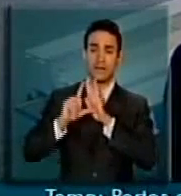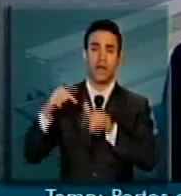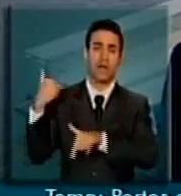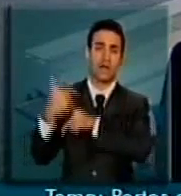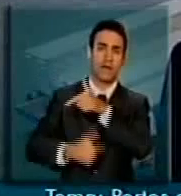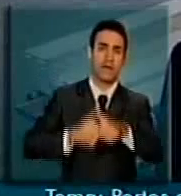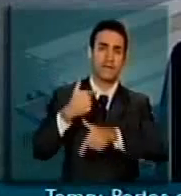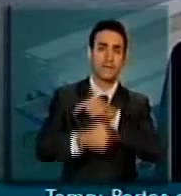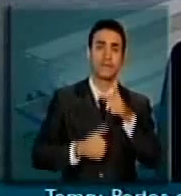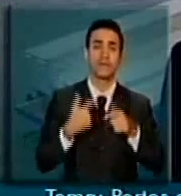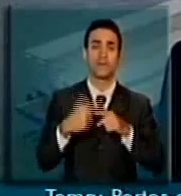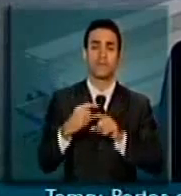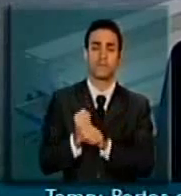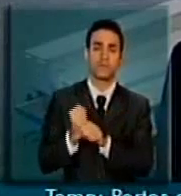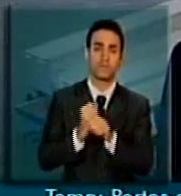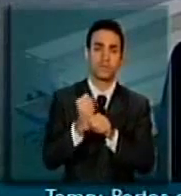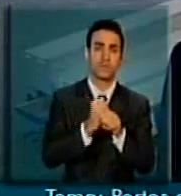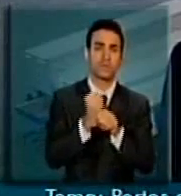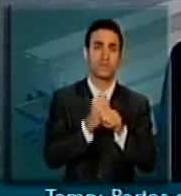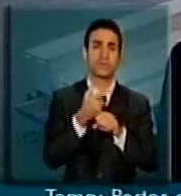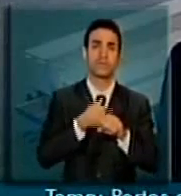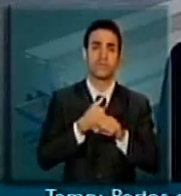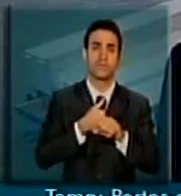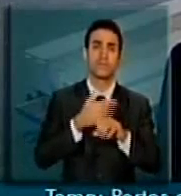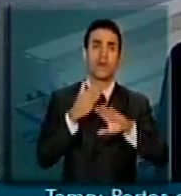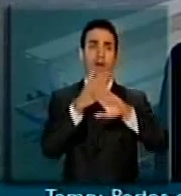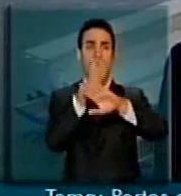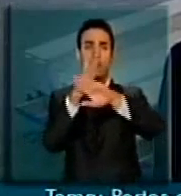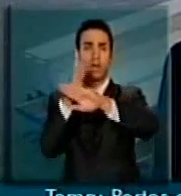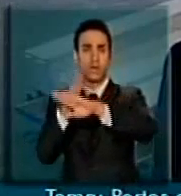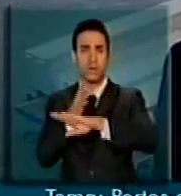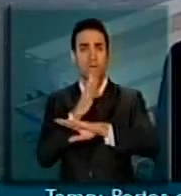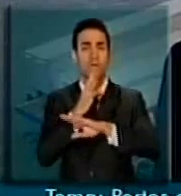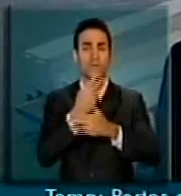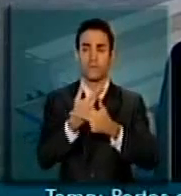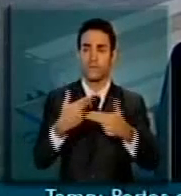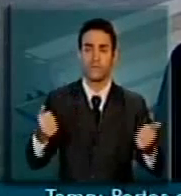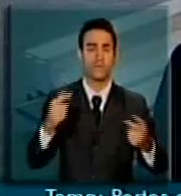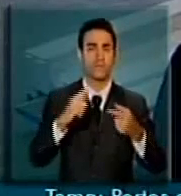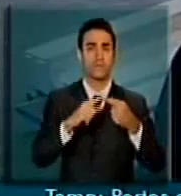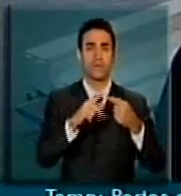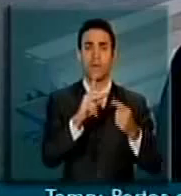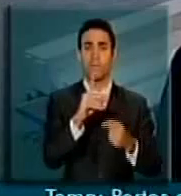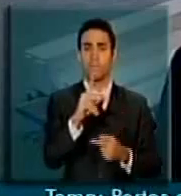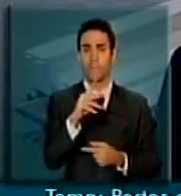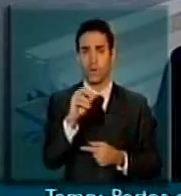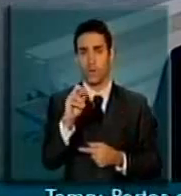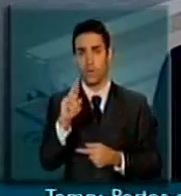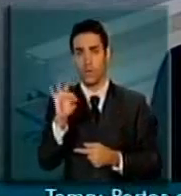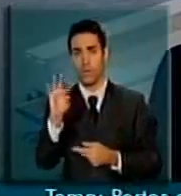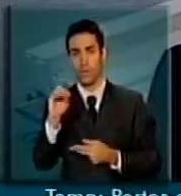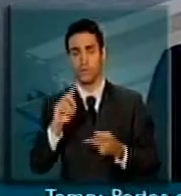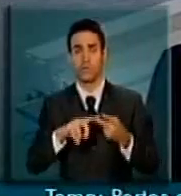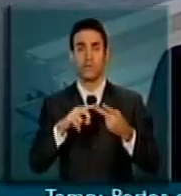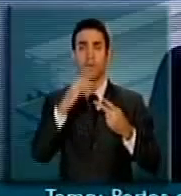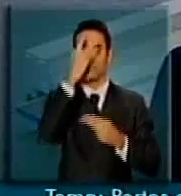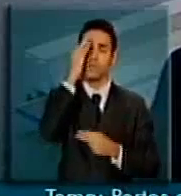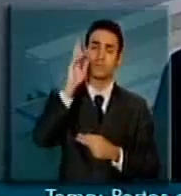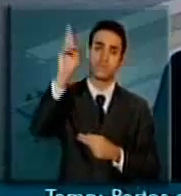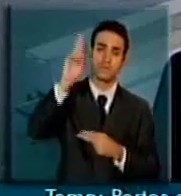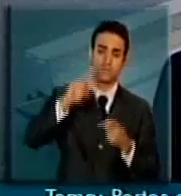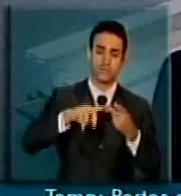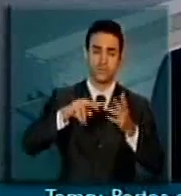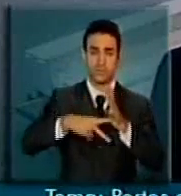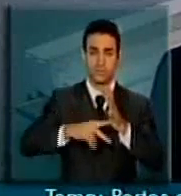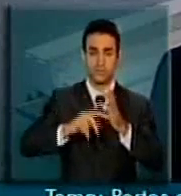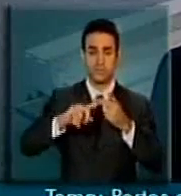longo do ano em visita a portos e hidrovias, em audiência com empresários do setor, lideranças sindicais,